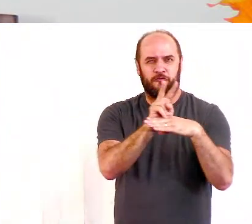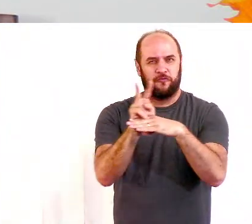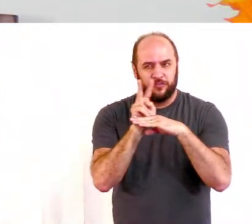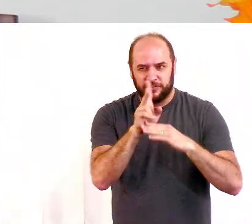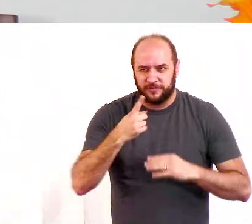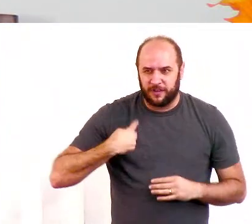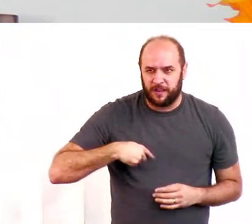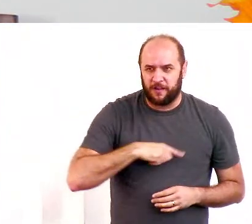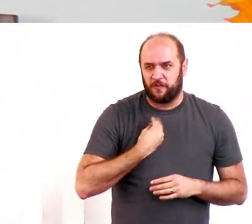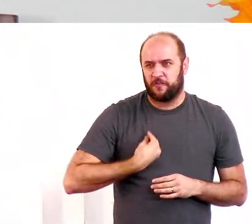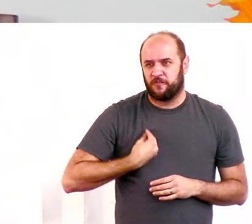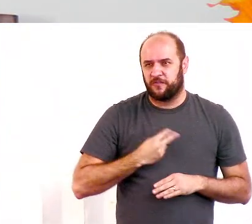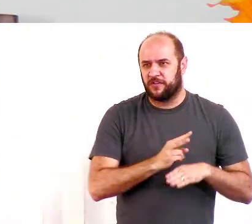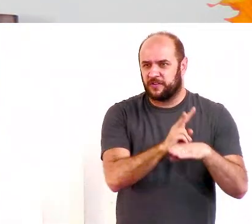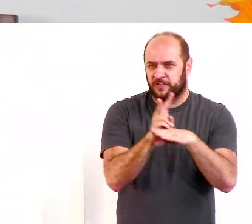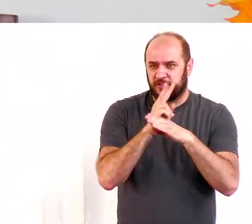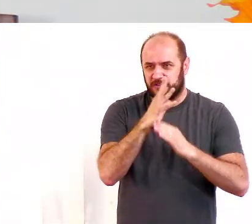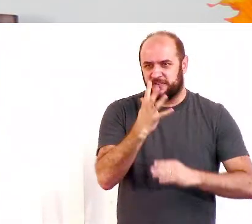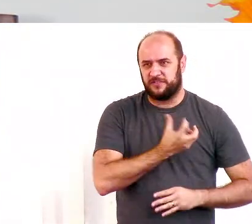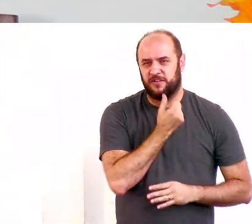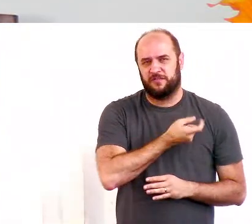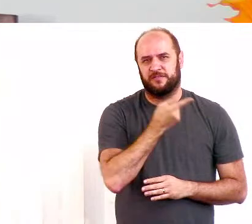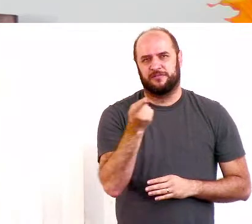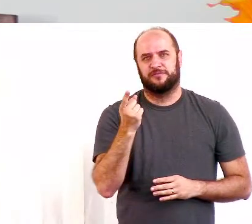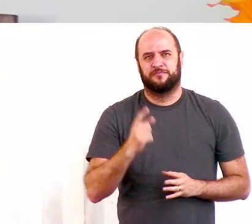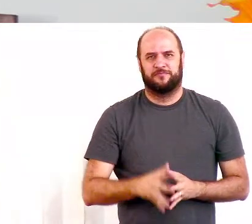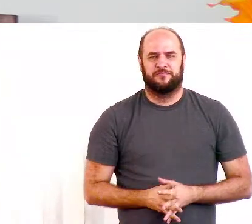nossa salvação.